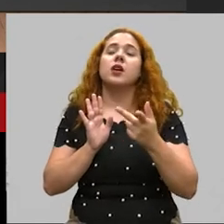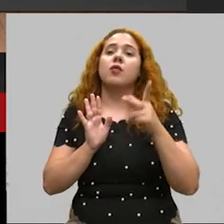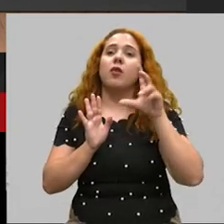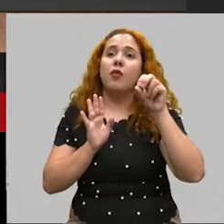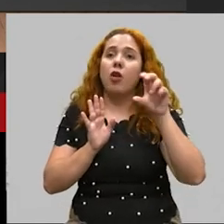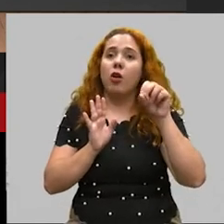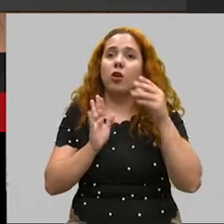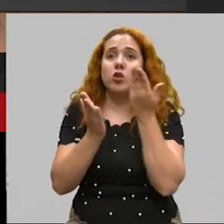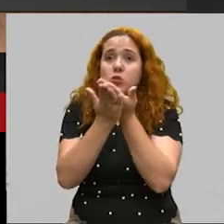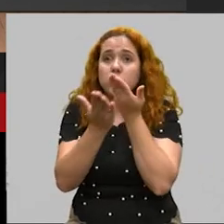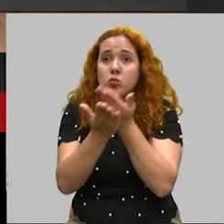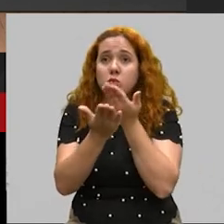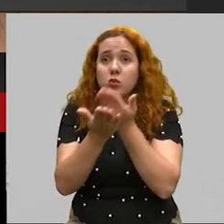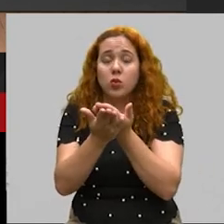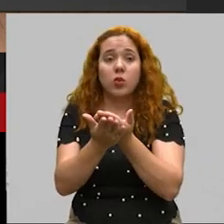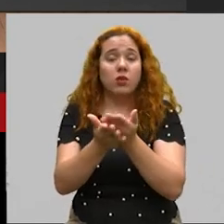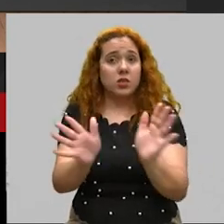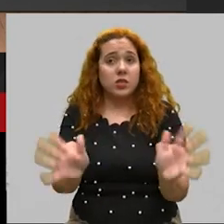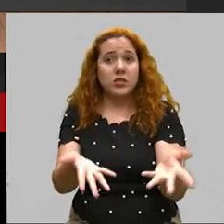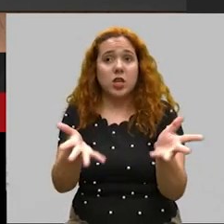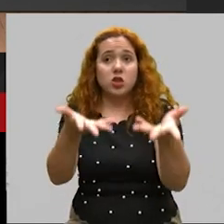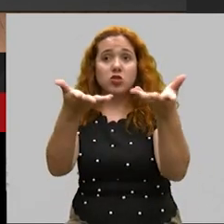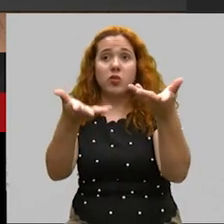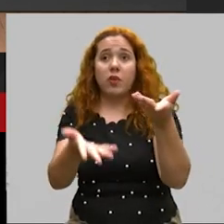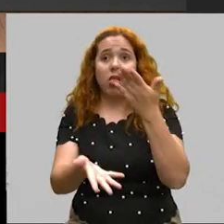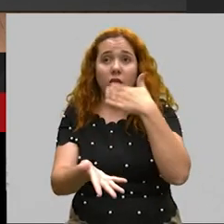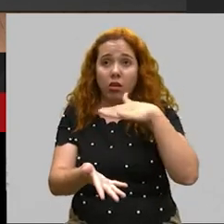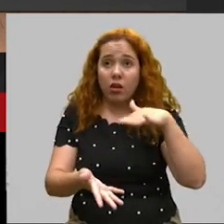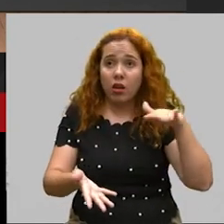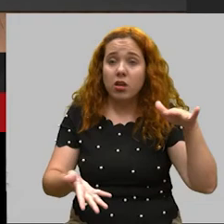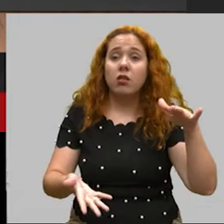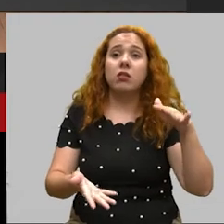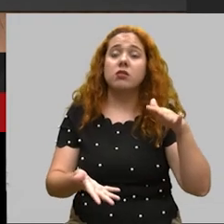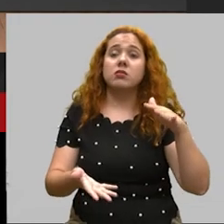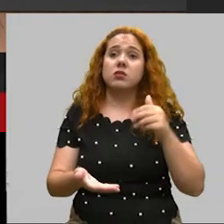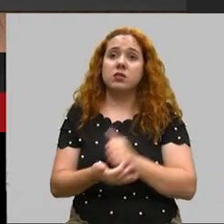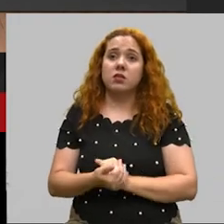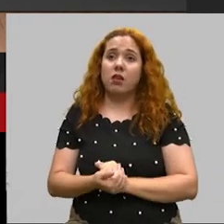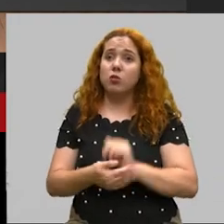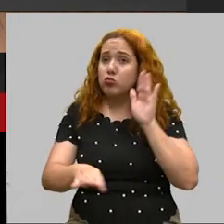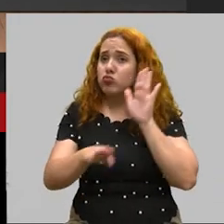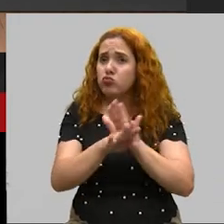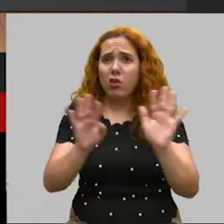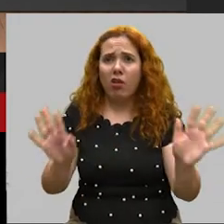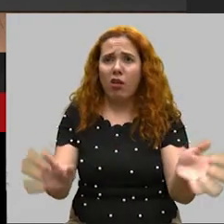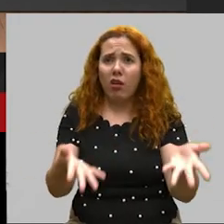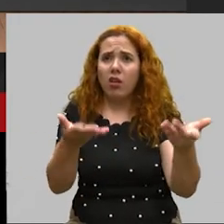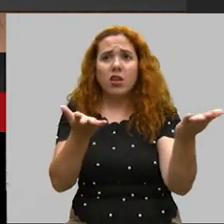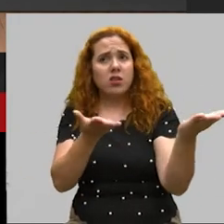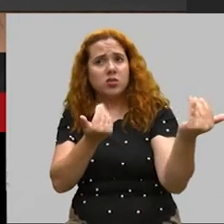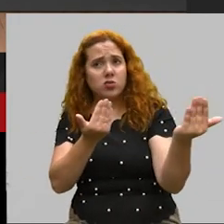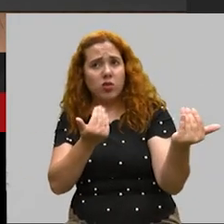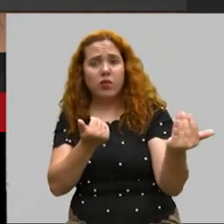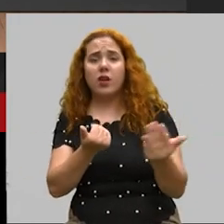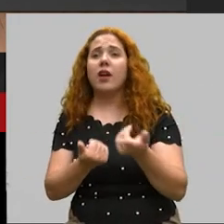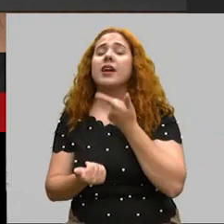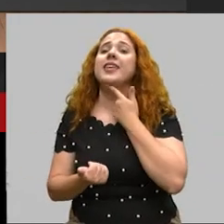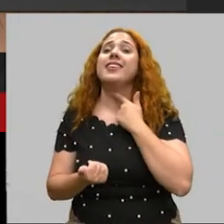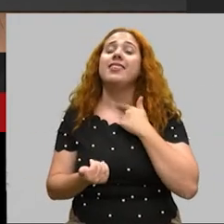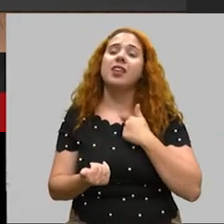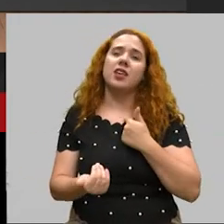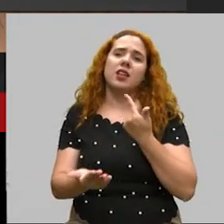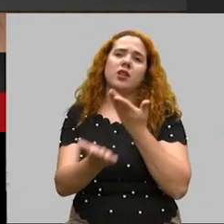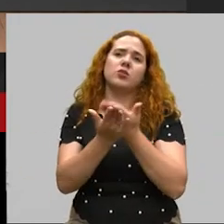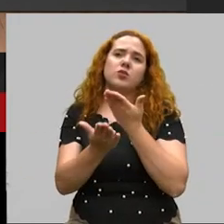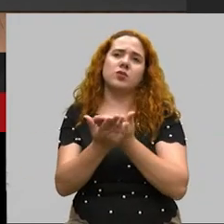estudam isso incentiva a criança isso incentiva o adolescente a querer